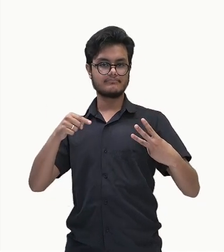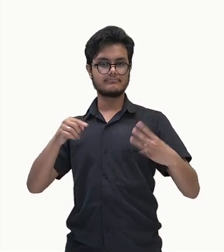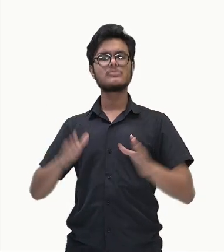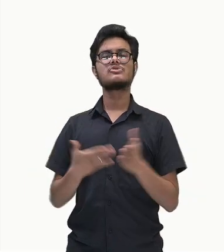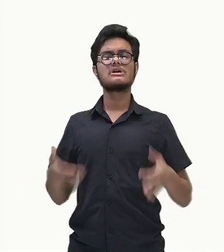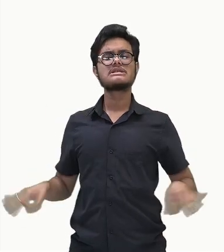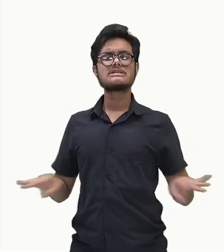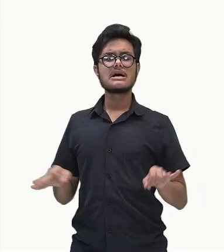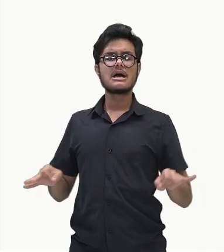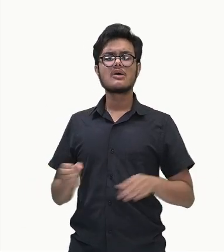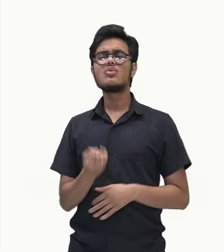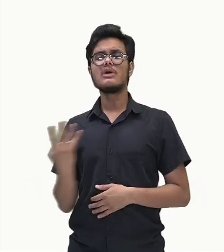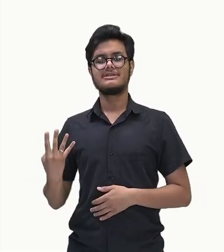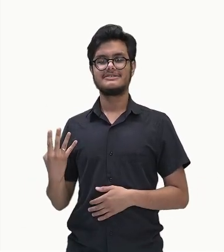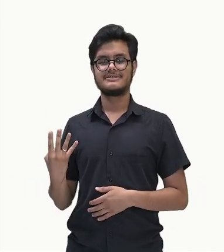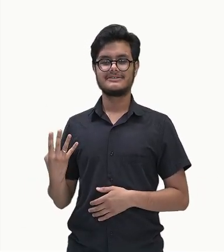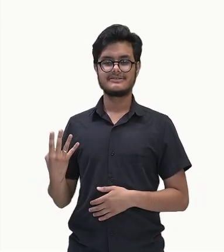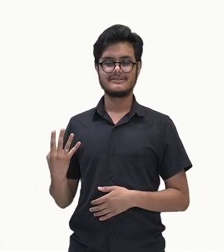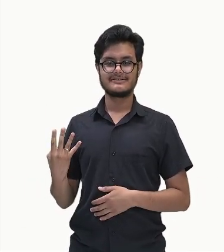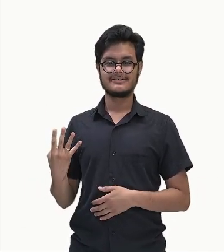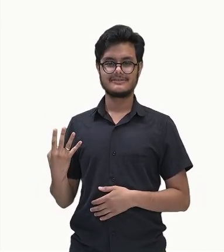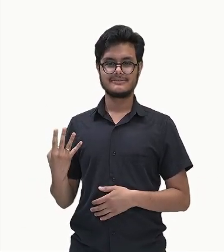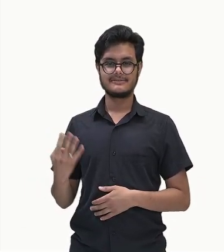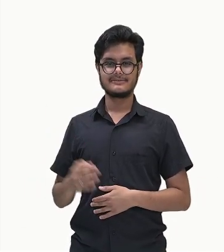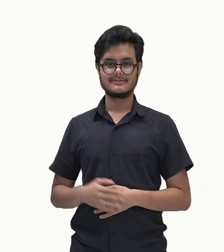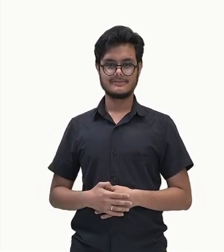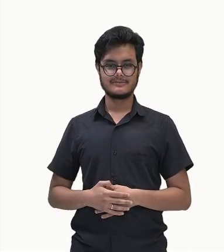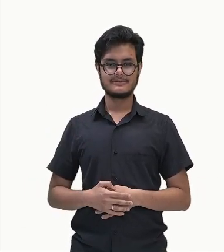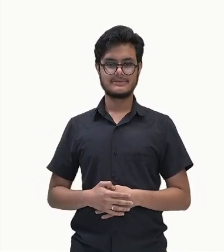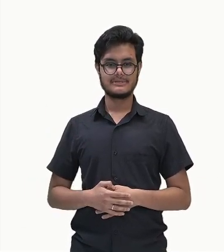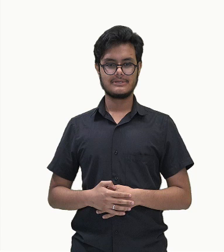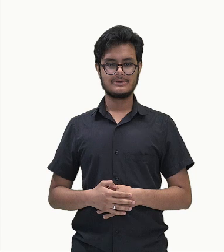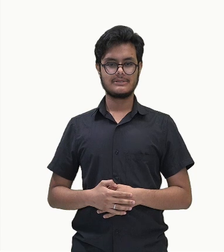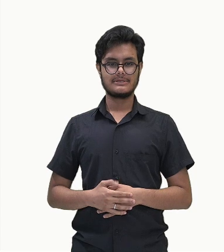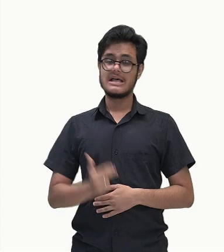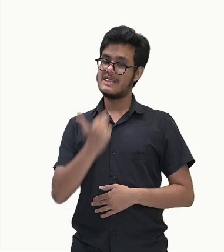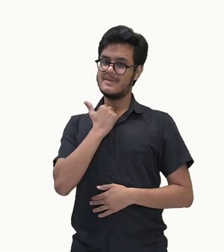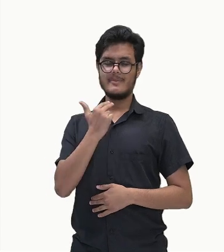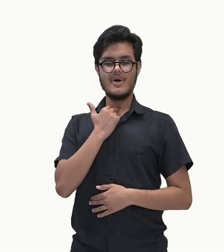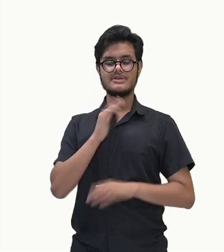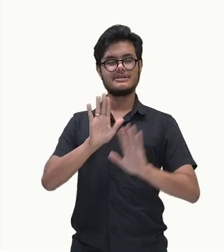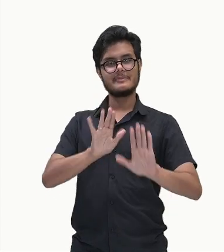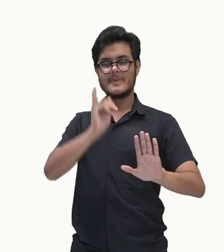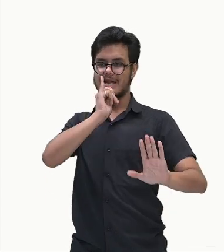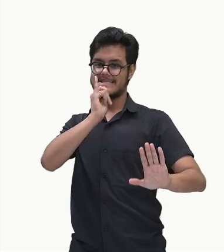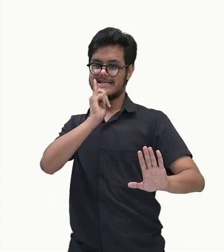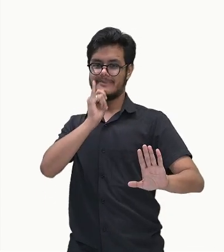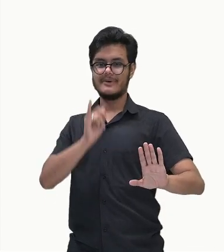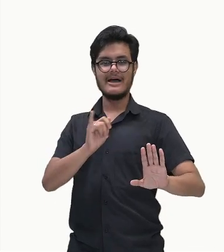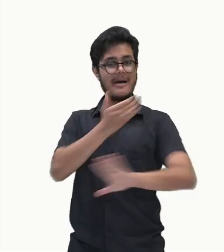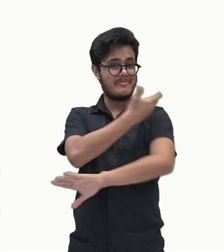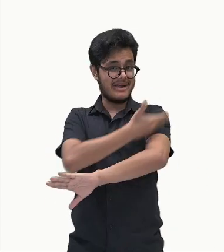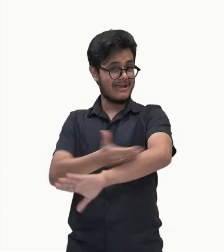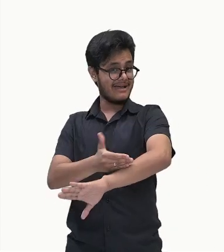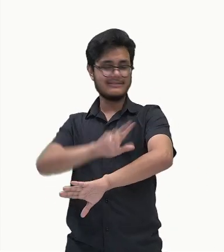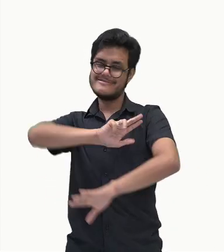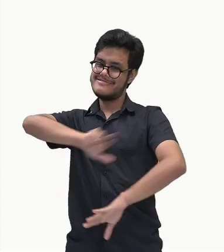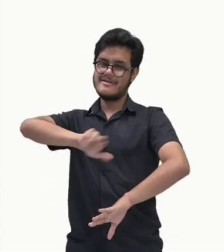opções de saia restaram não pode mais ser a